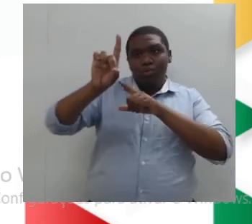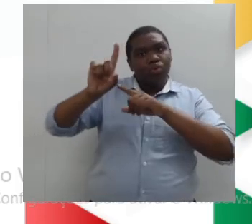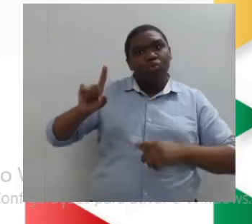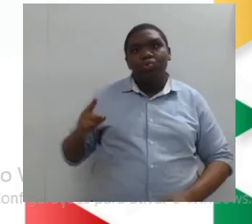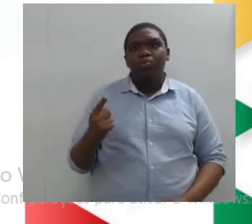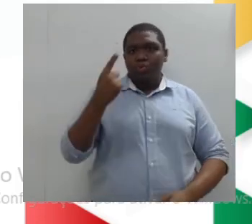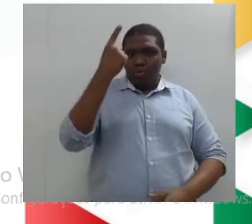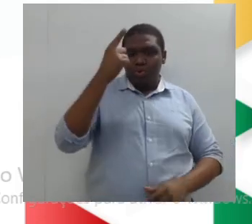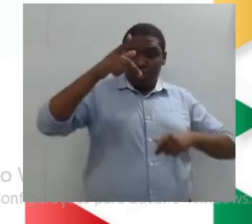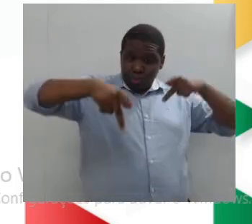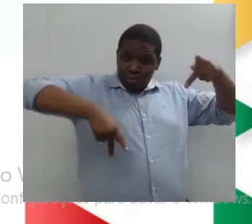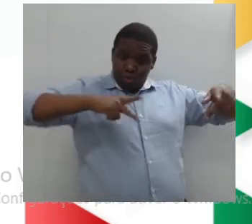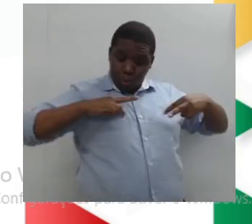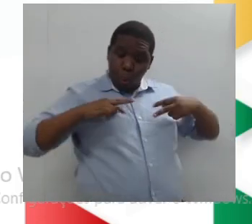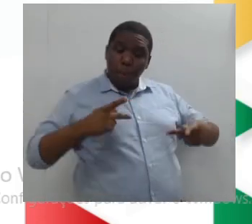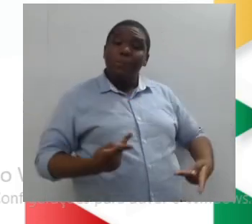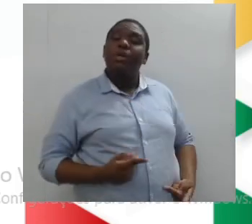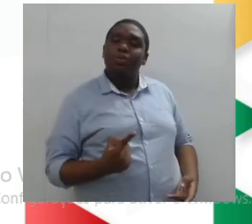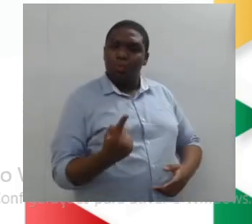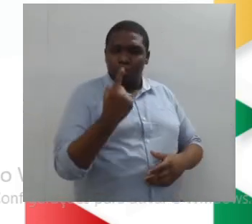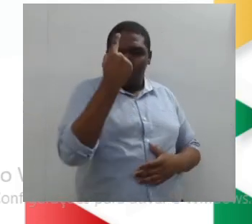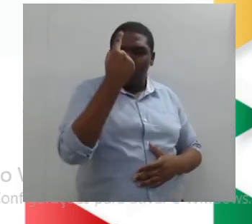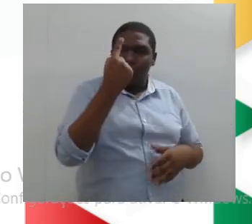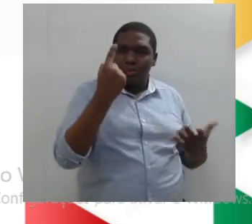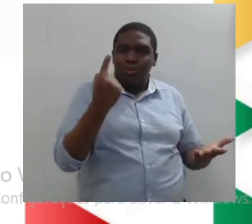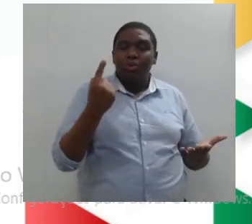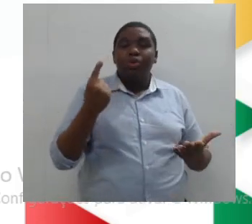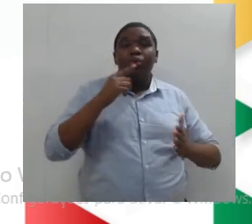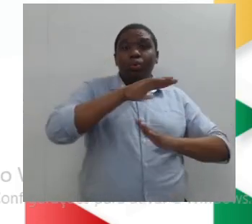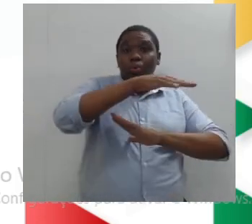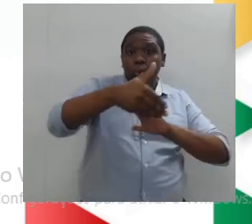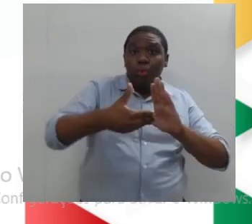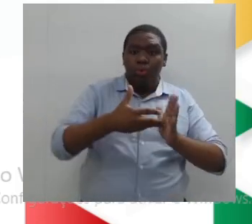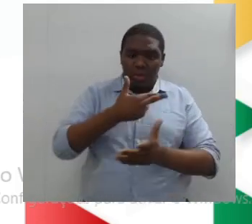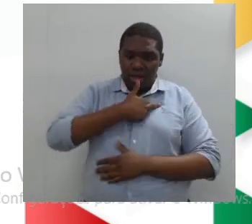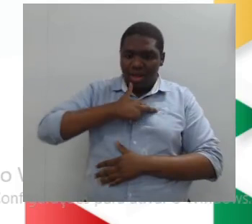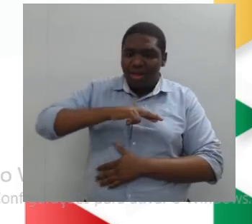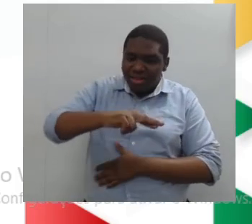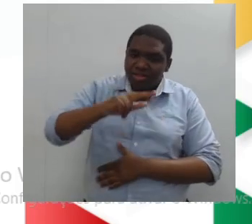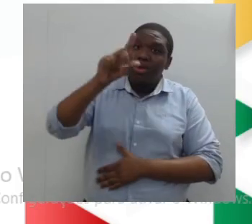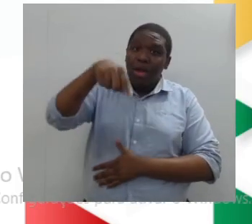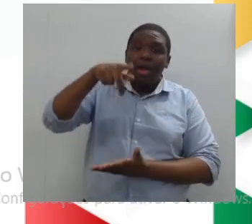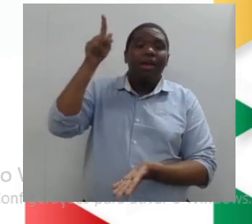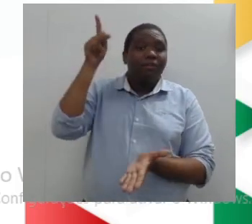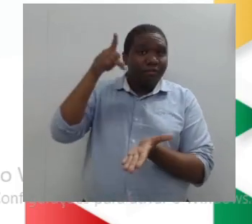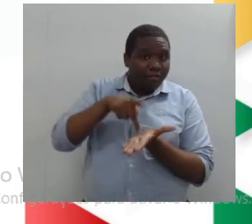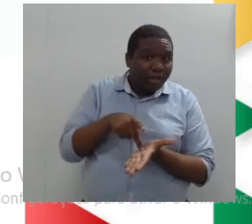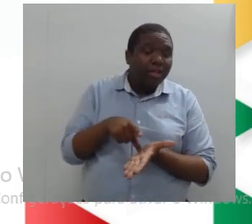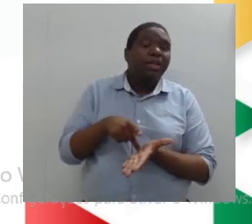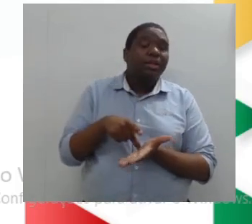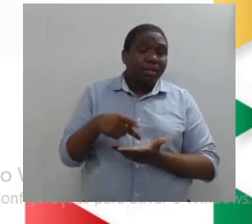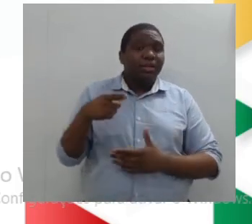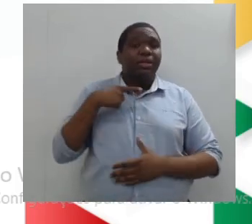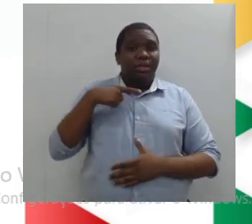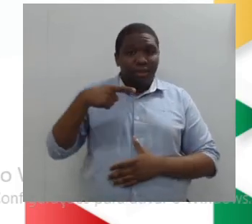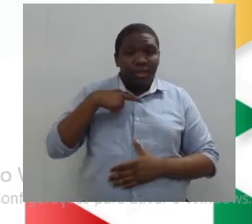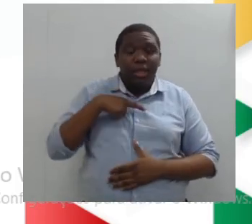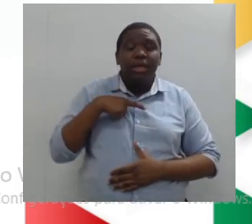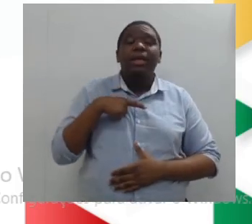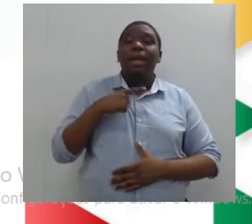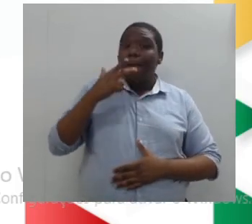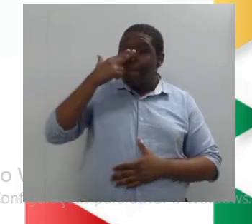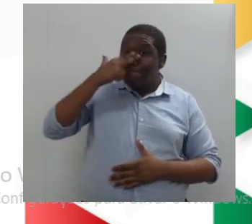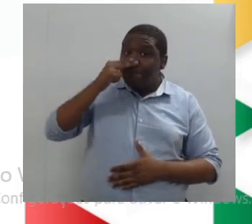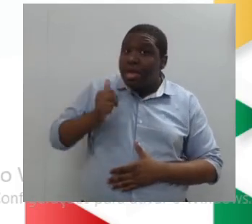a humanidade é uma só, que todas as religiões são verdadeiras e provenientes de uma